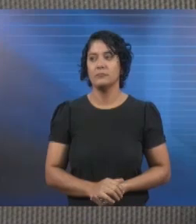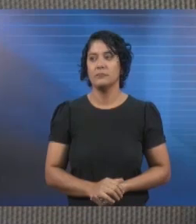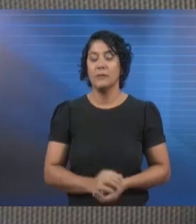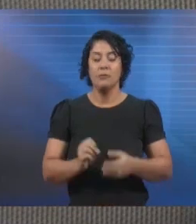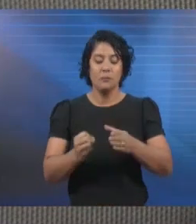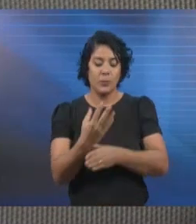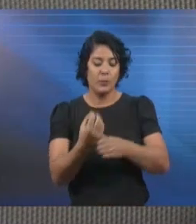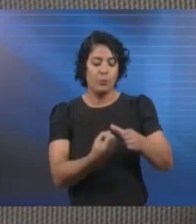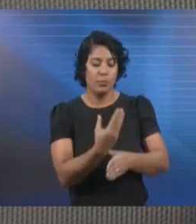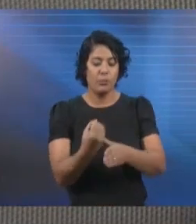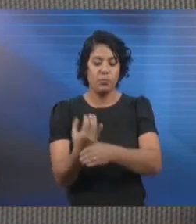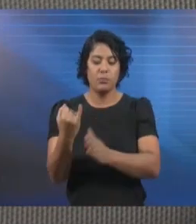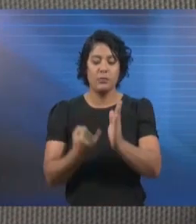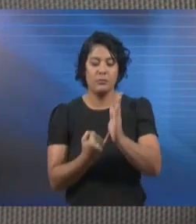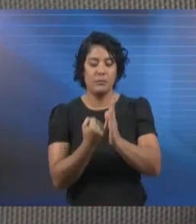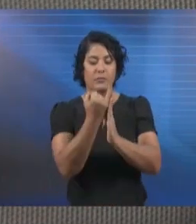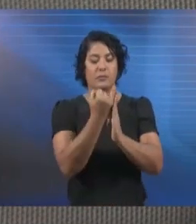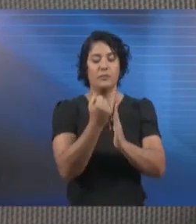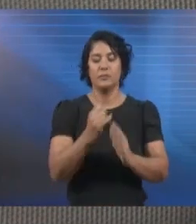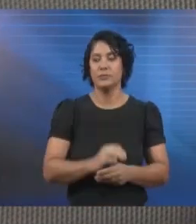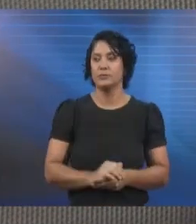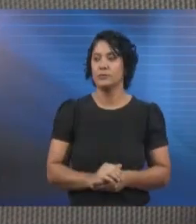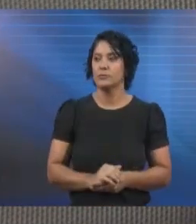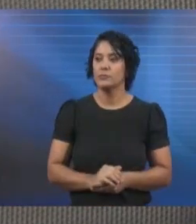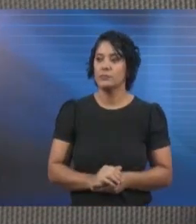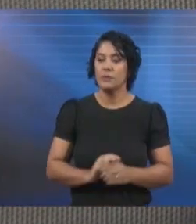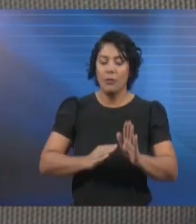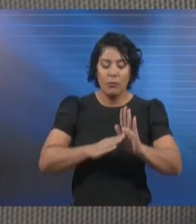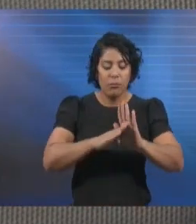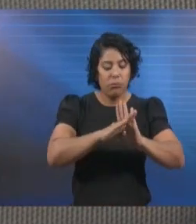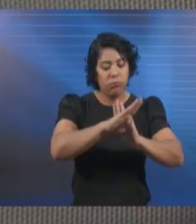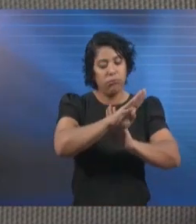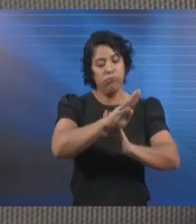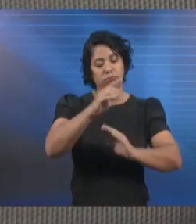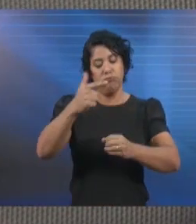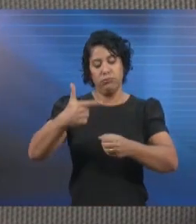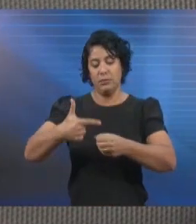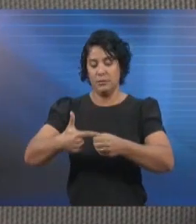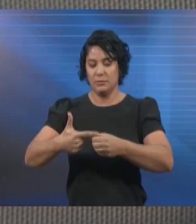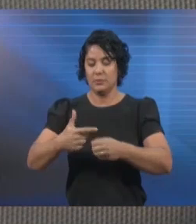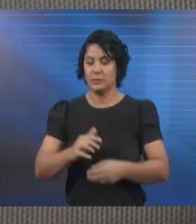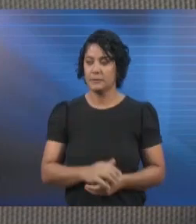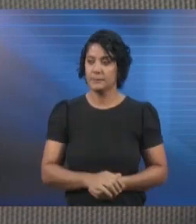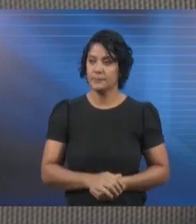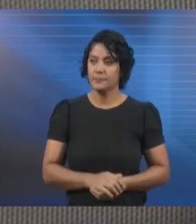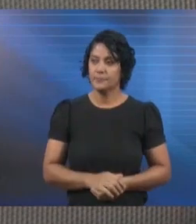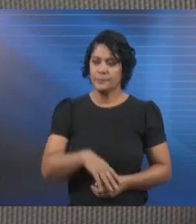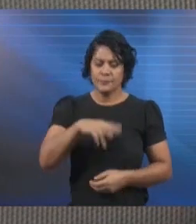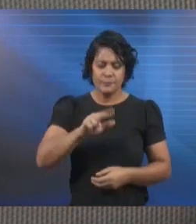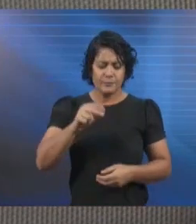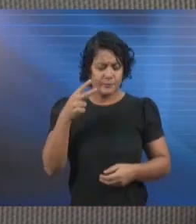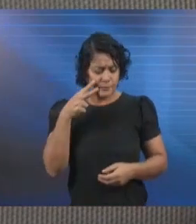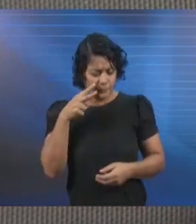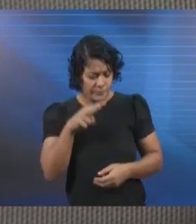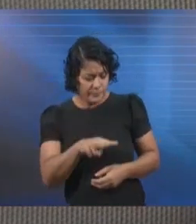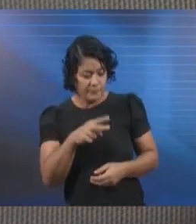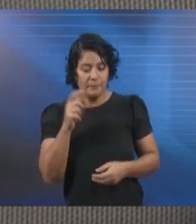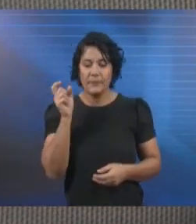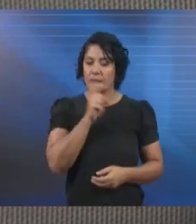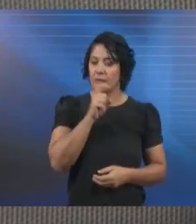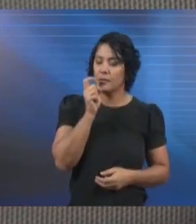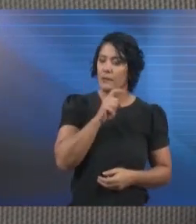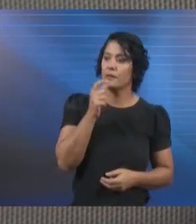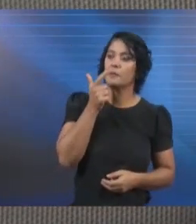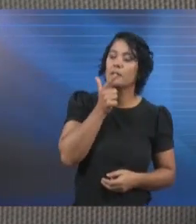e aumentar impostos e conceder aumentos aos combustíveis nunca se viu tanta mentira na campanha para